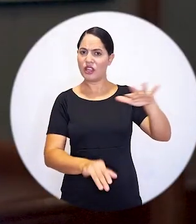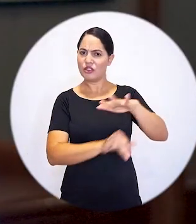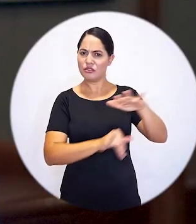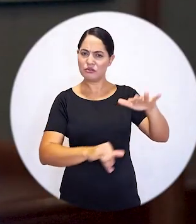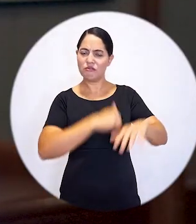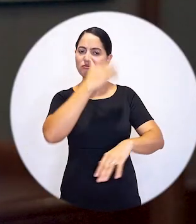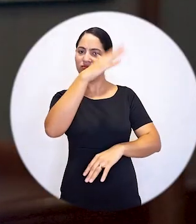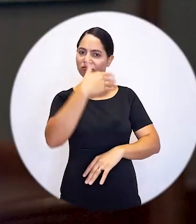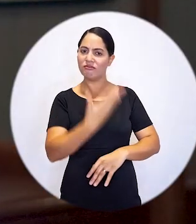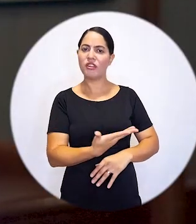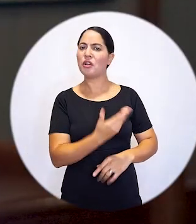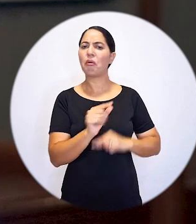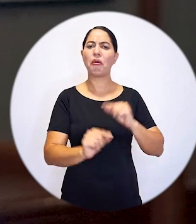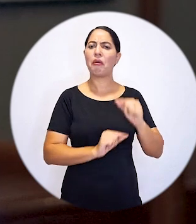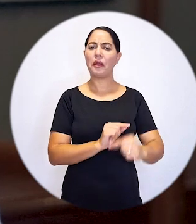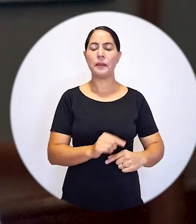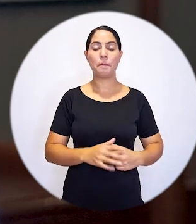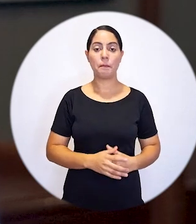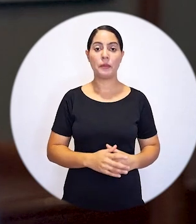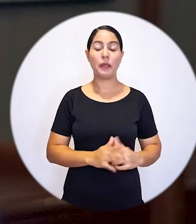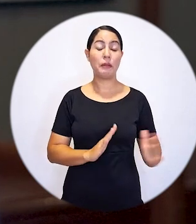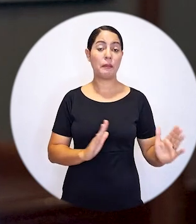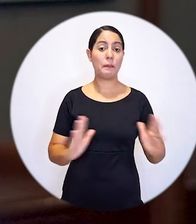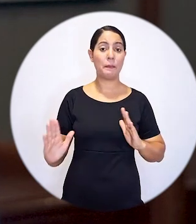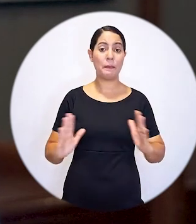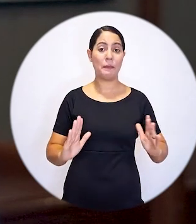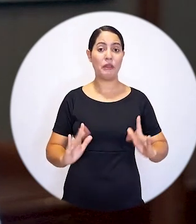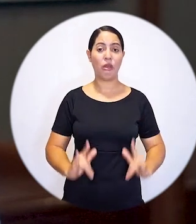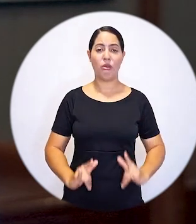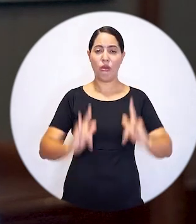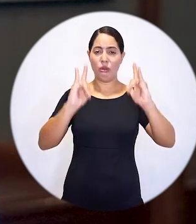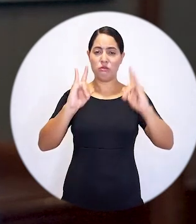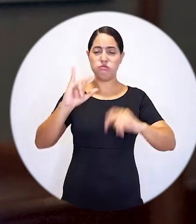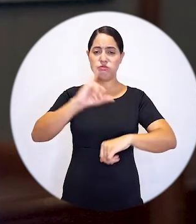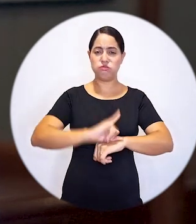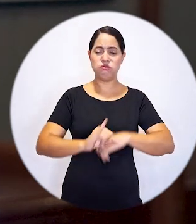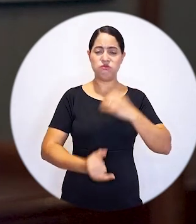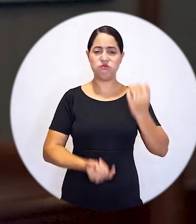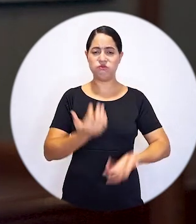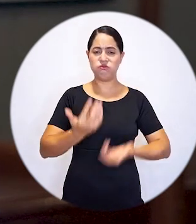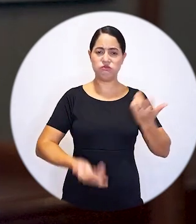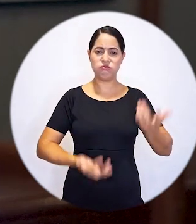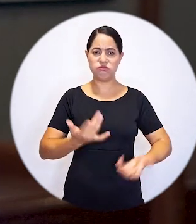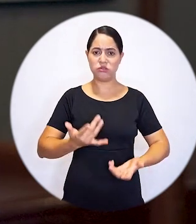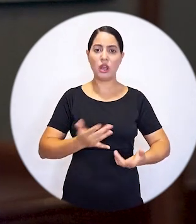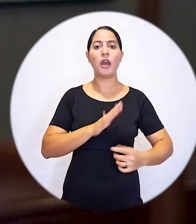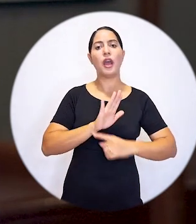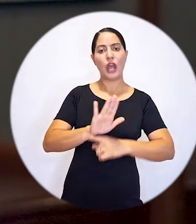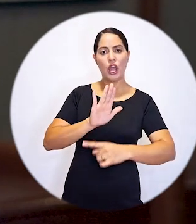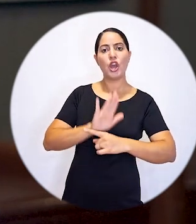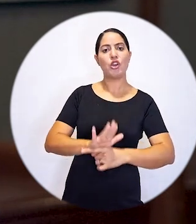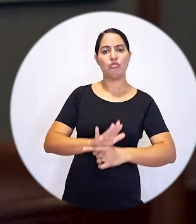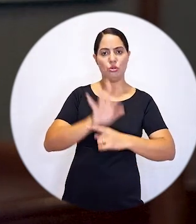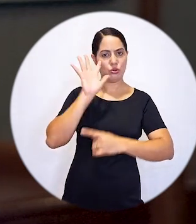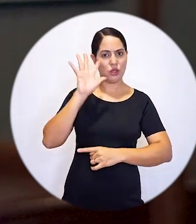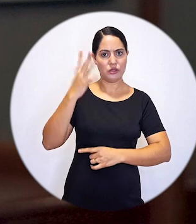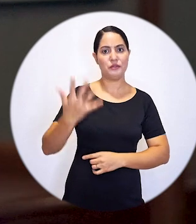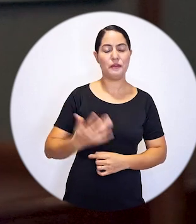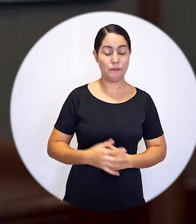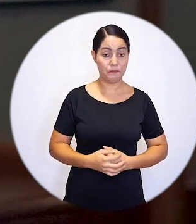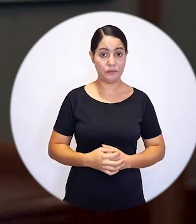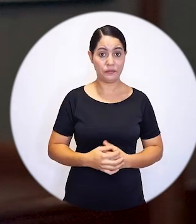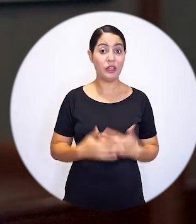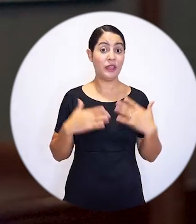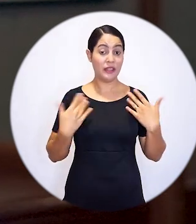homenageou as autoridades e instituições que se solidarizaram e contribuíram no enfrentamento do incêndio do edifício sede da Ordem